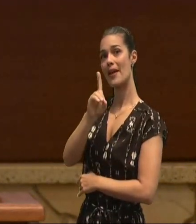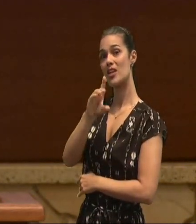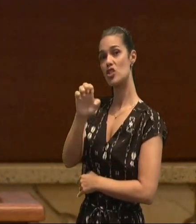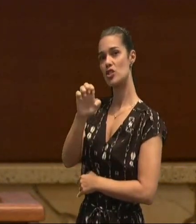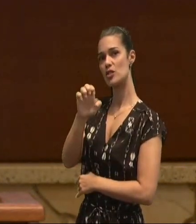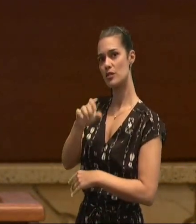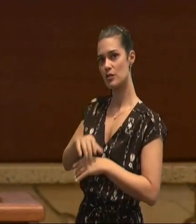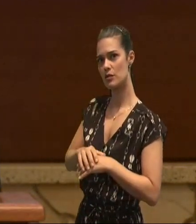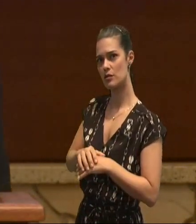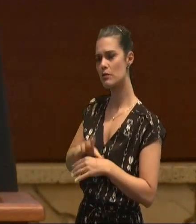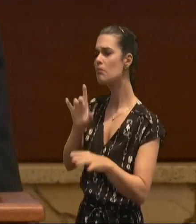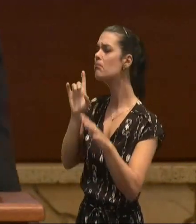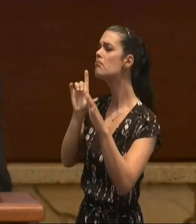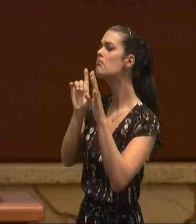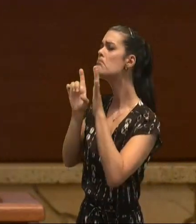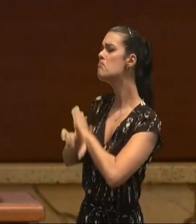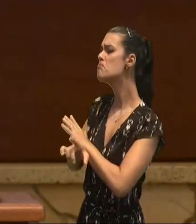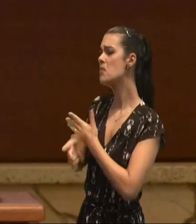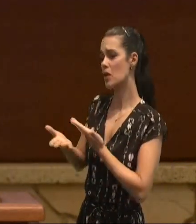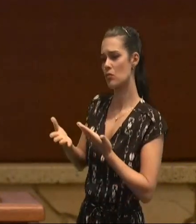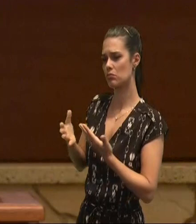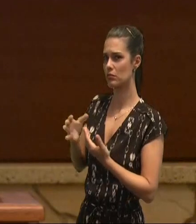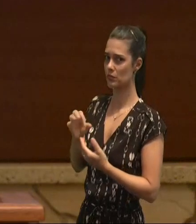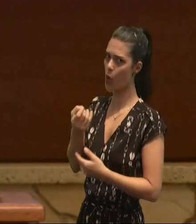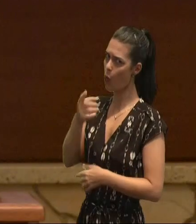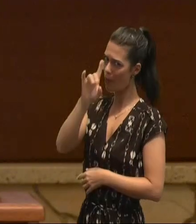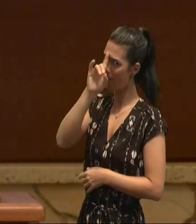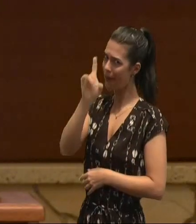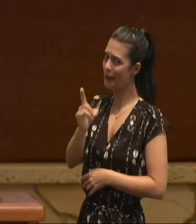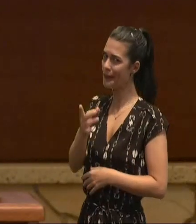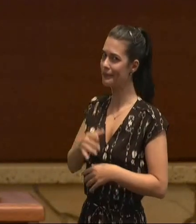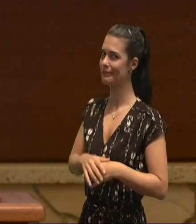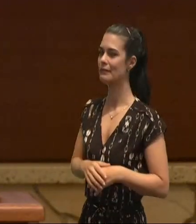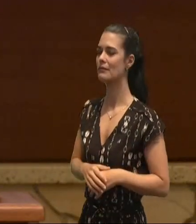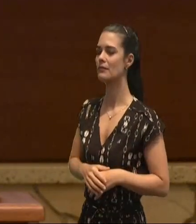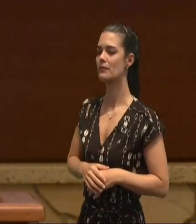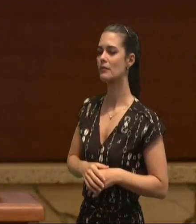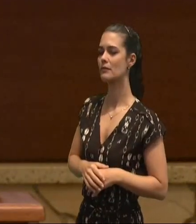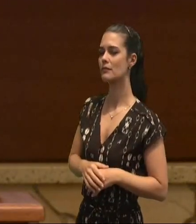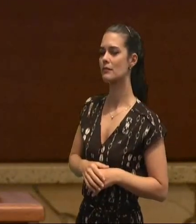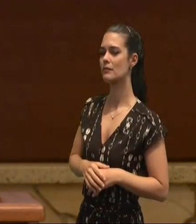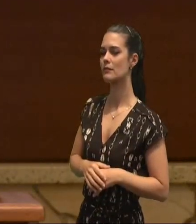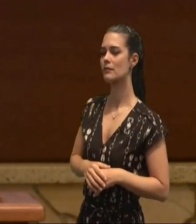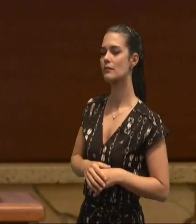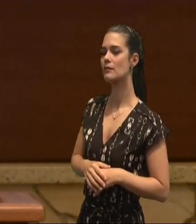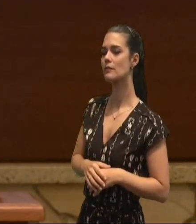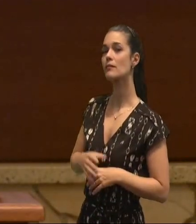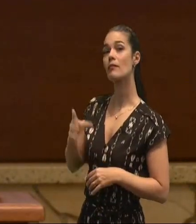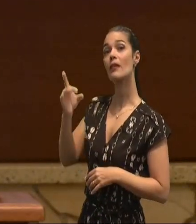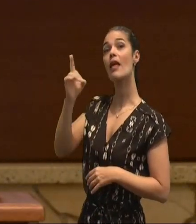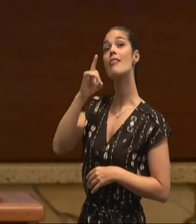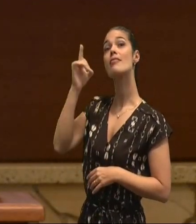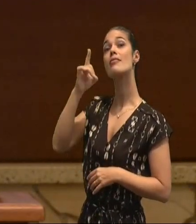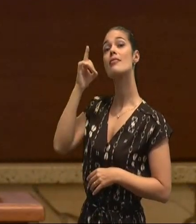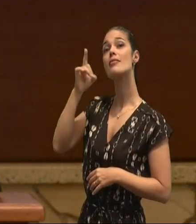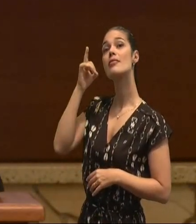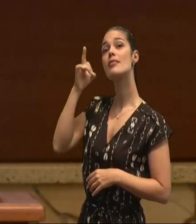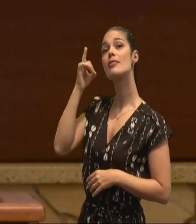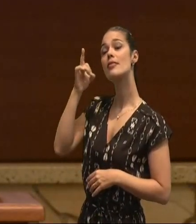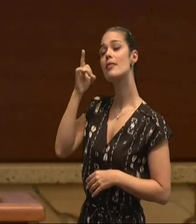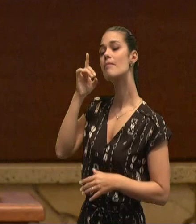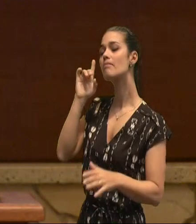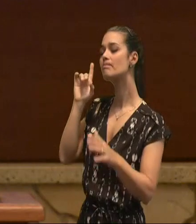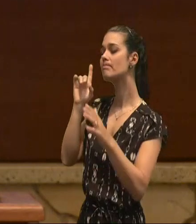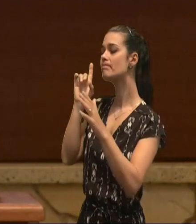e faz uma pergunta para ele, ou uma ordem para ele. A verdade é que Davi chega diante